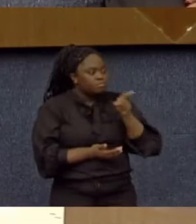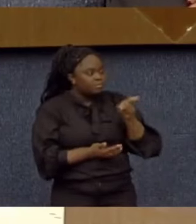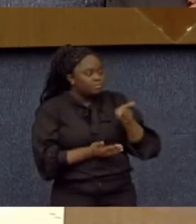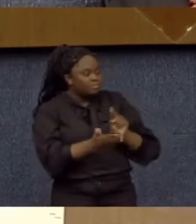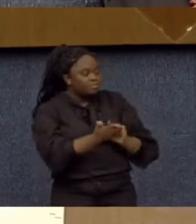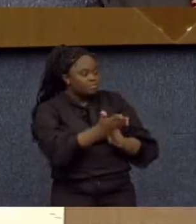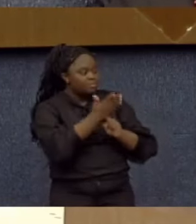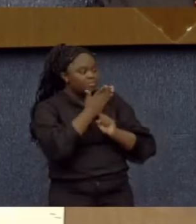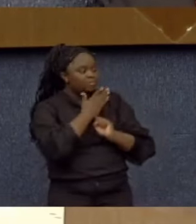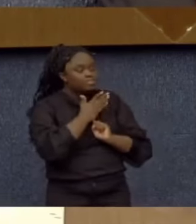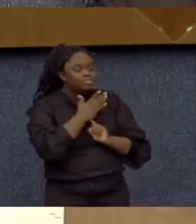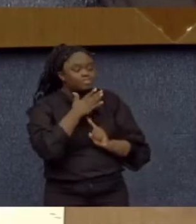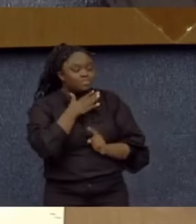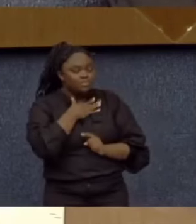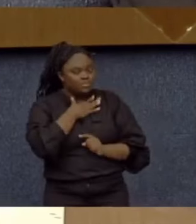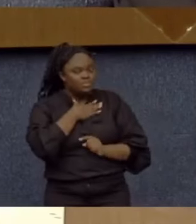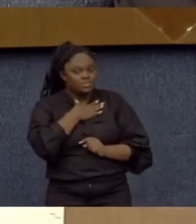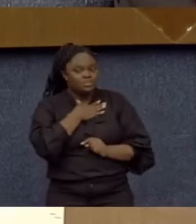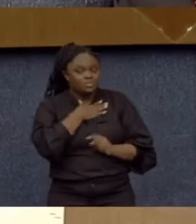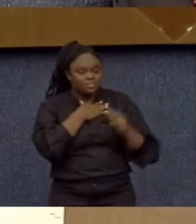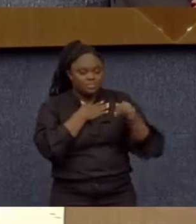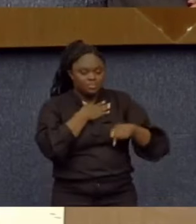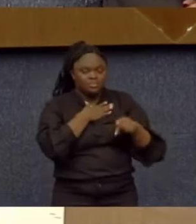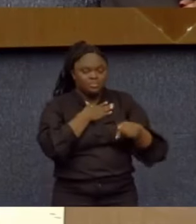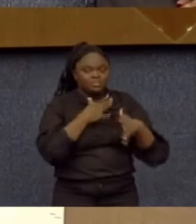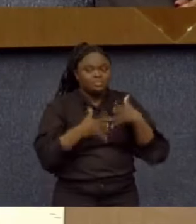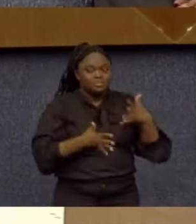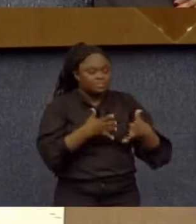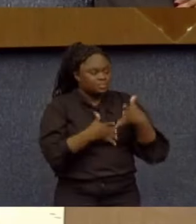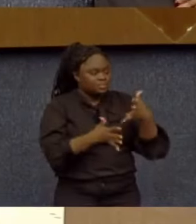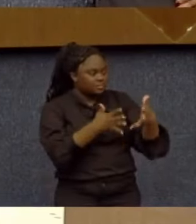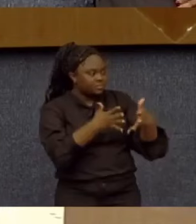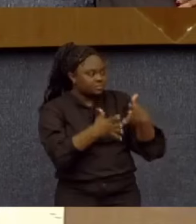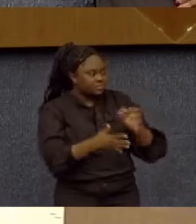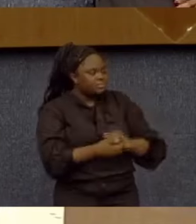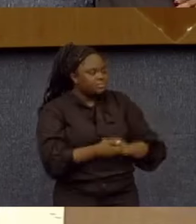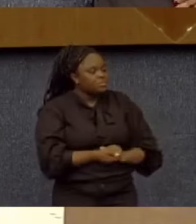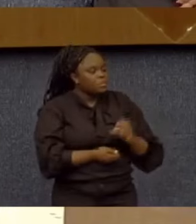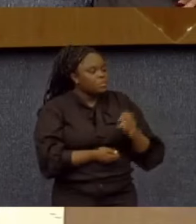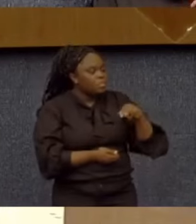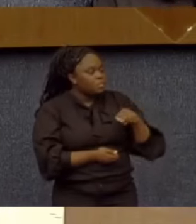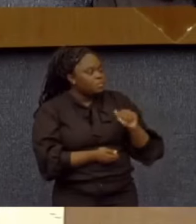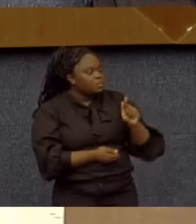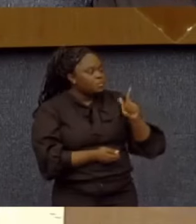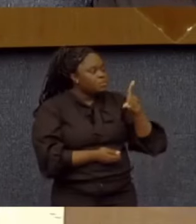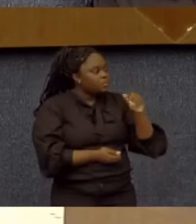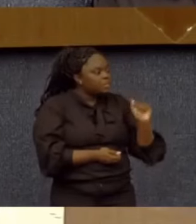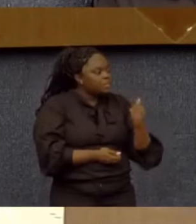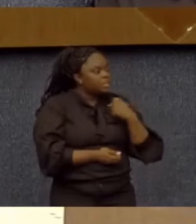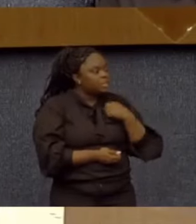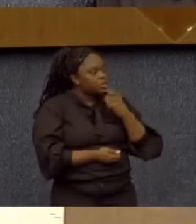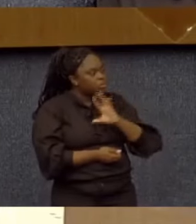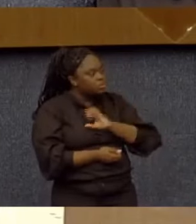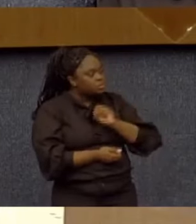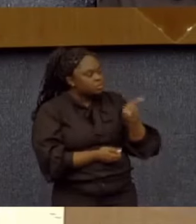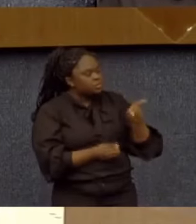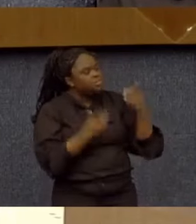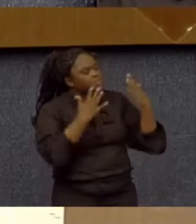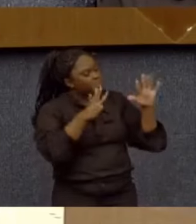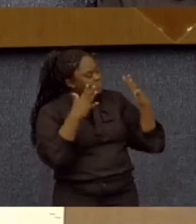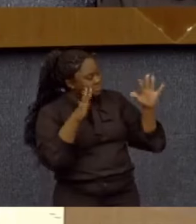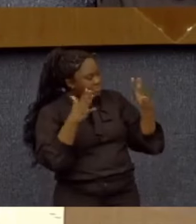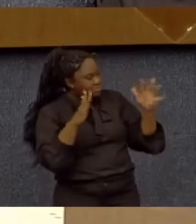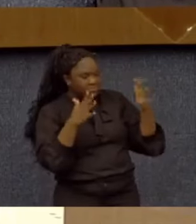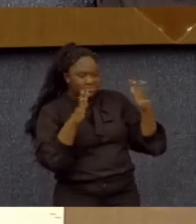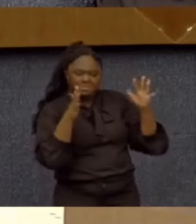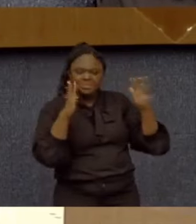me proporcionando em estar aqui para falar assim, Magda, eu te amo. Parabéns para a Magda,